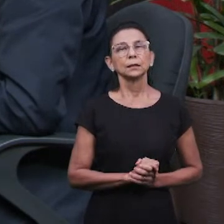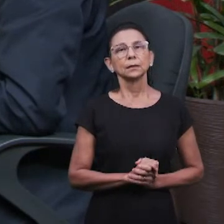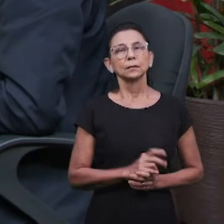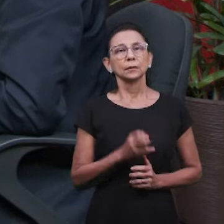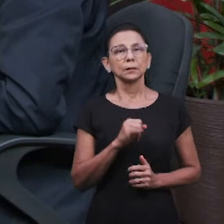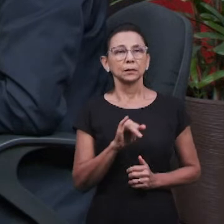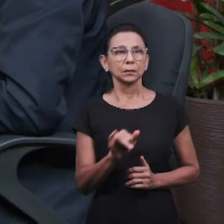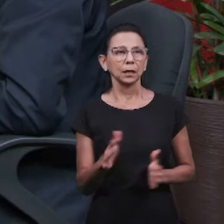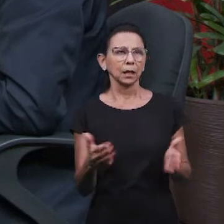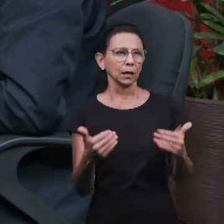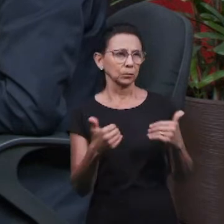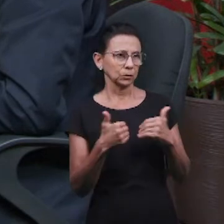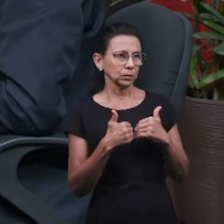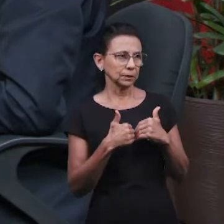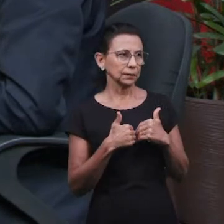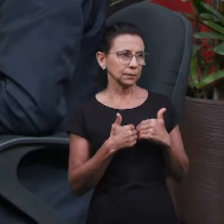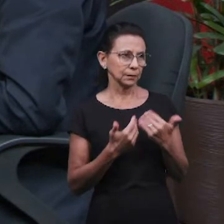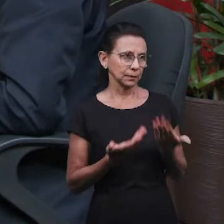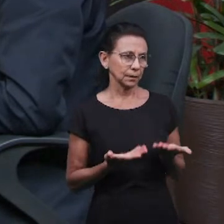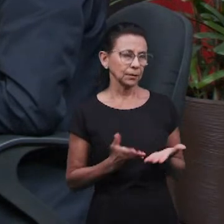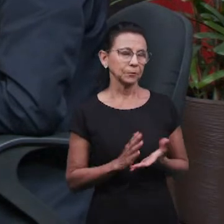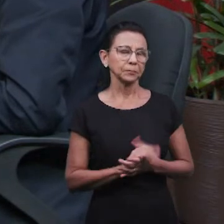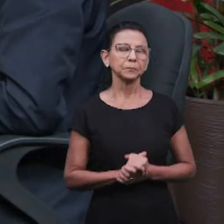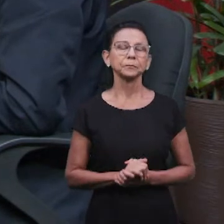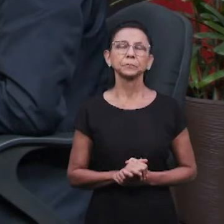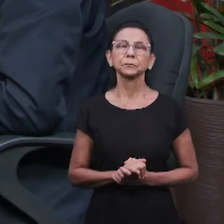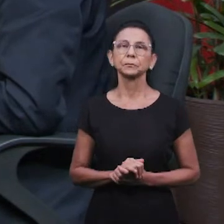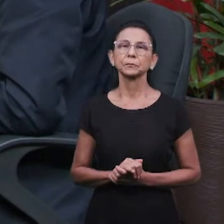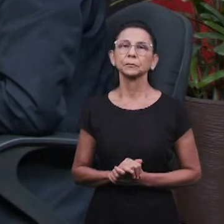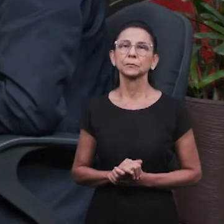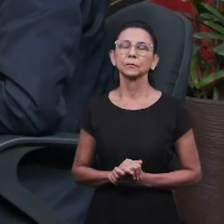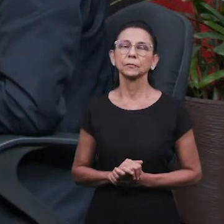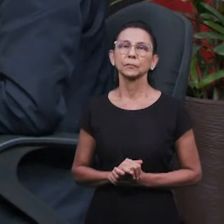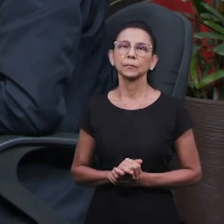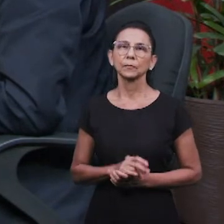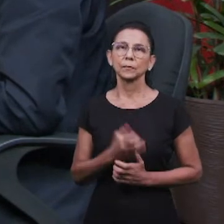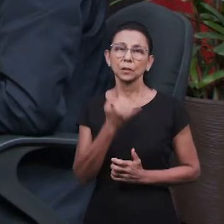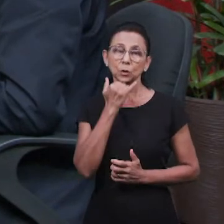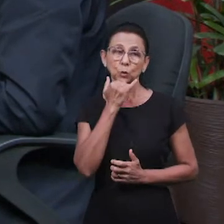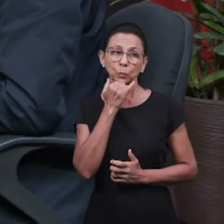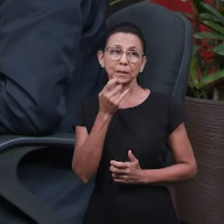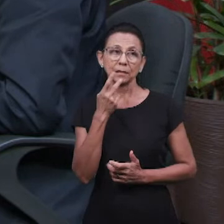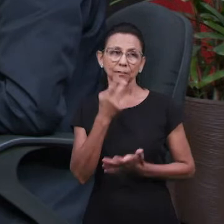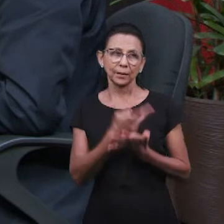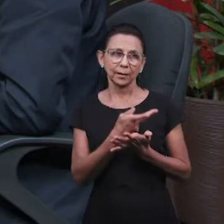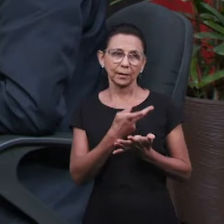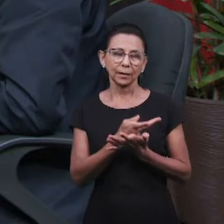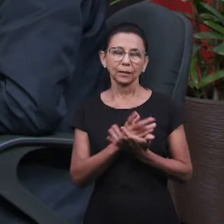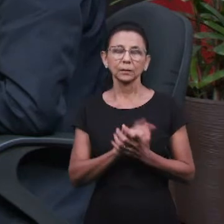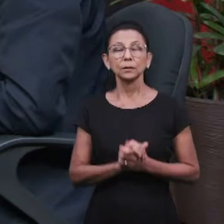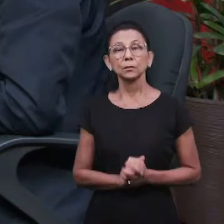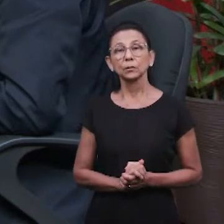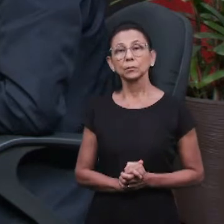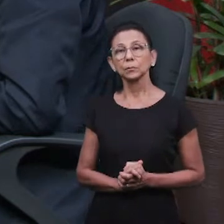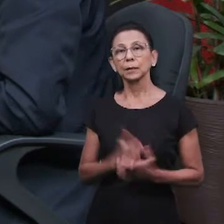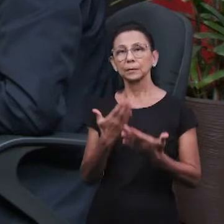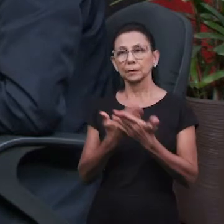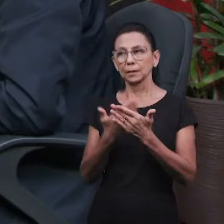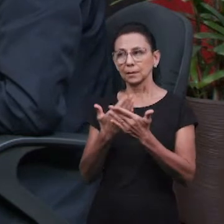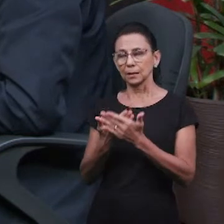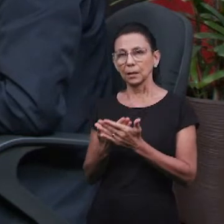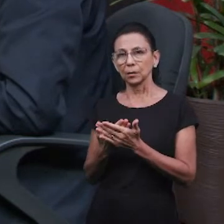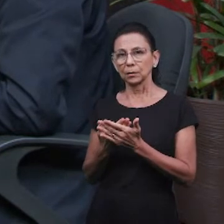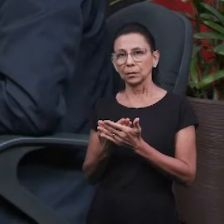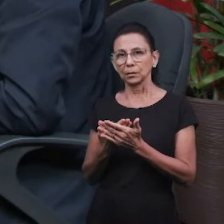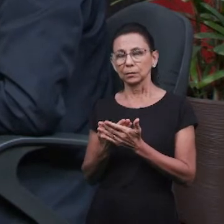isso aí, de apresentar esse diagnóstico, mas nas aulas de instrumentos musicais que a Janaína dá,